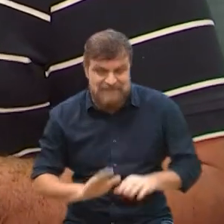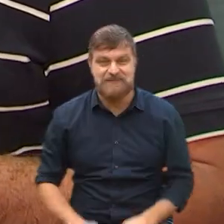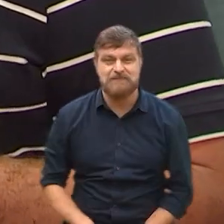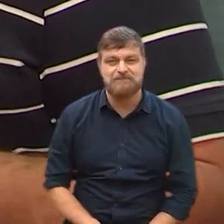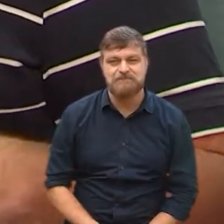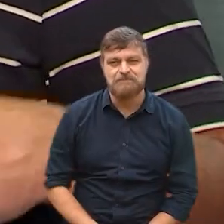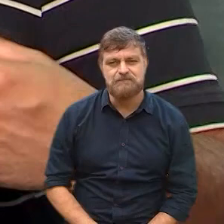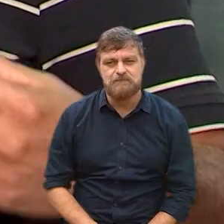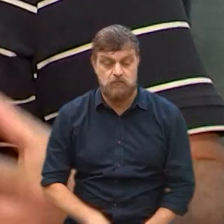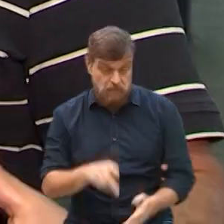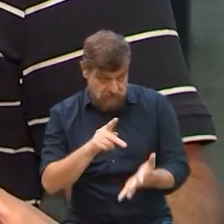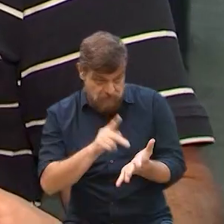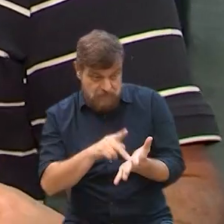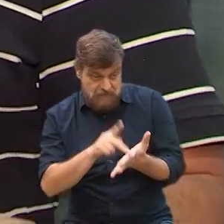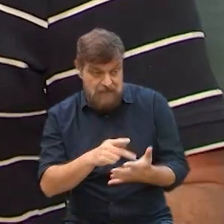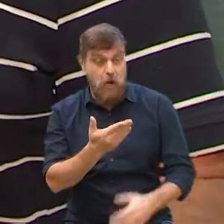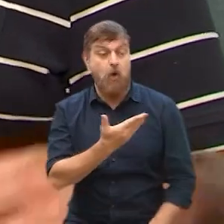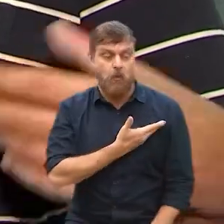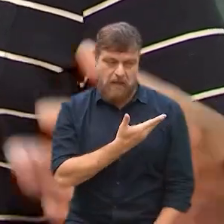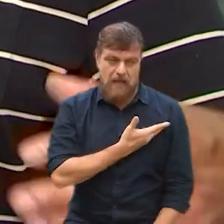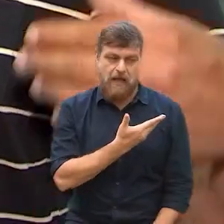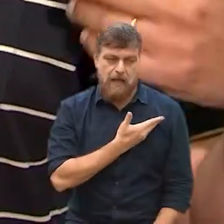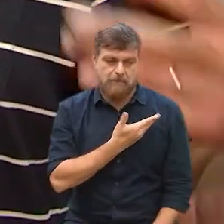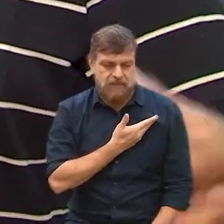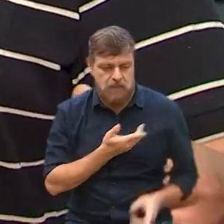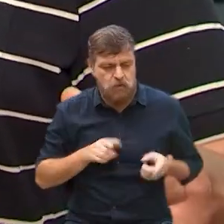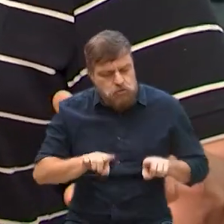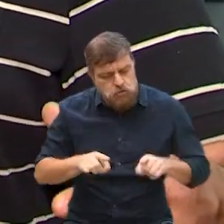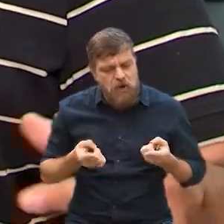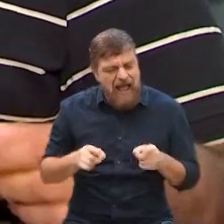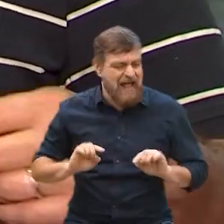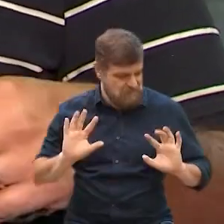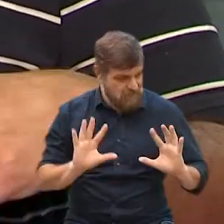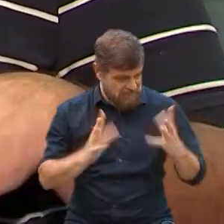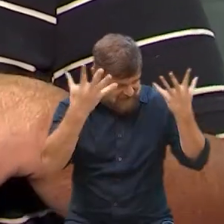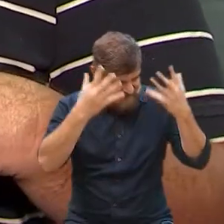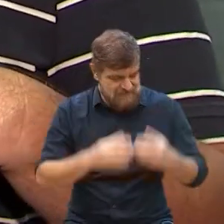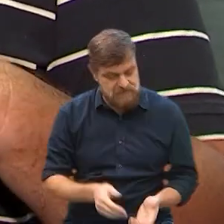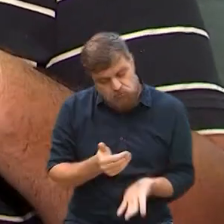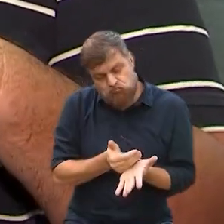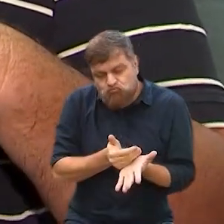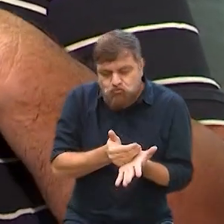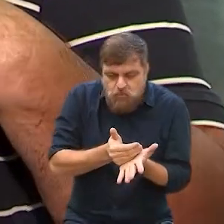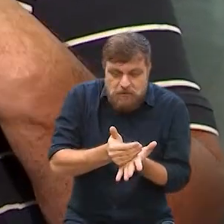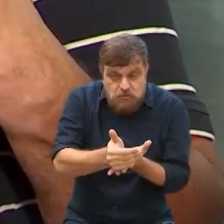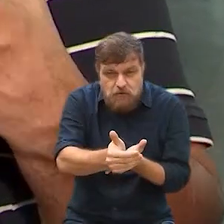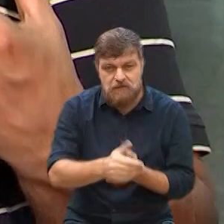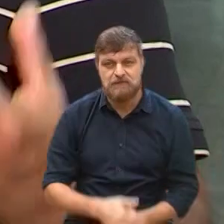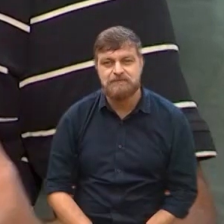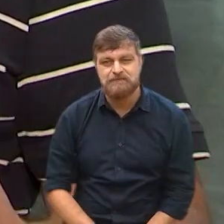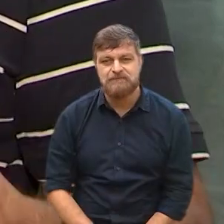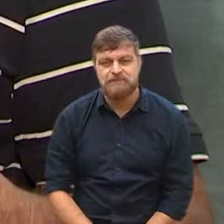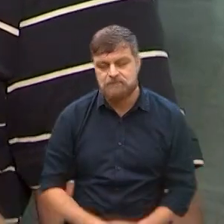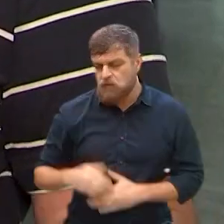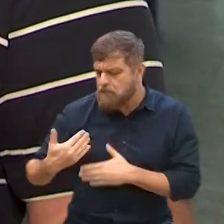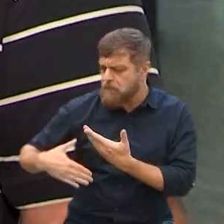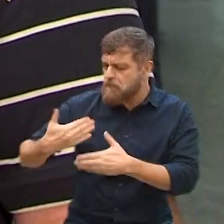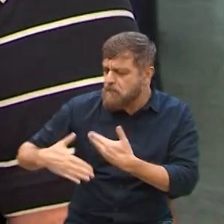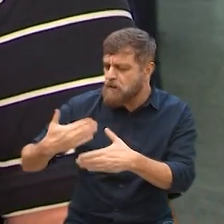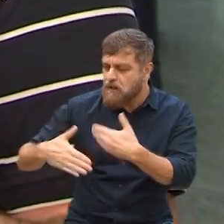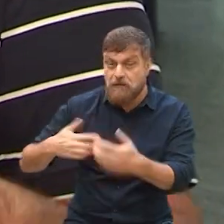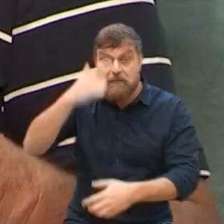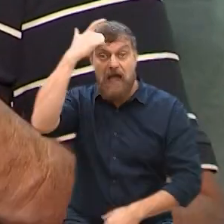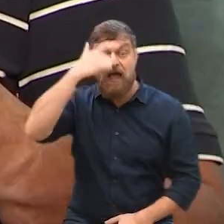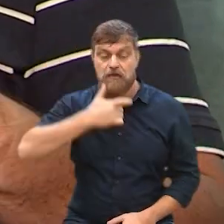verdade, começou com os amigos, né? Nos churrascos, nas festas. E com o tempo eu fui